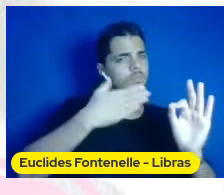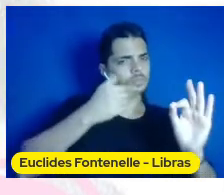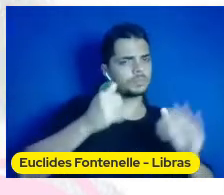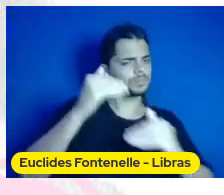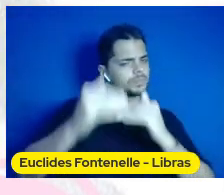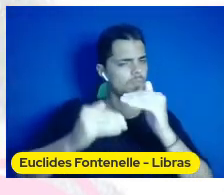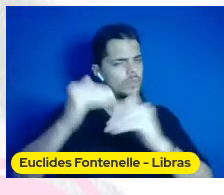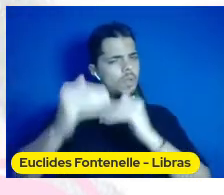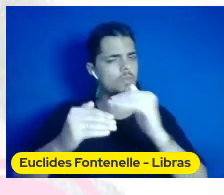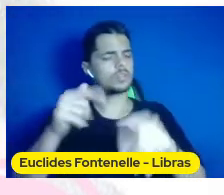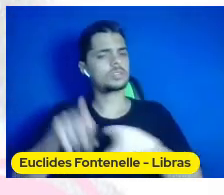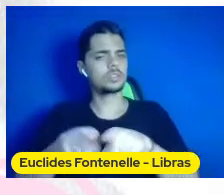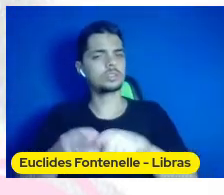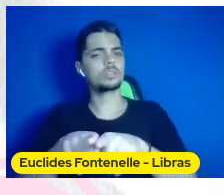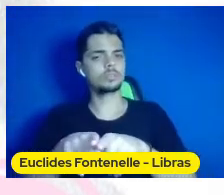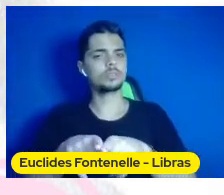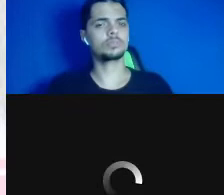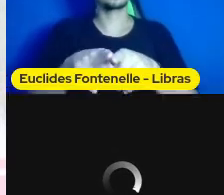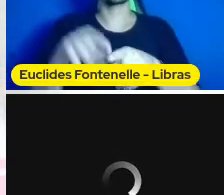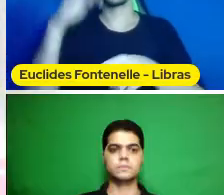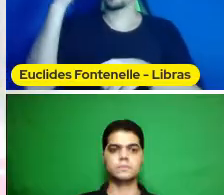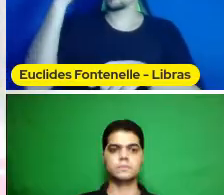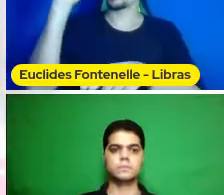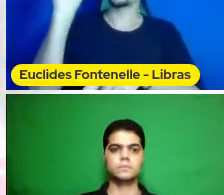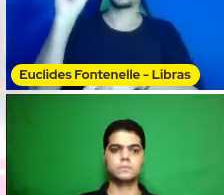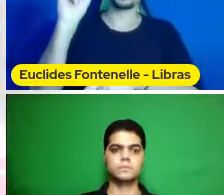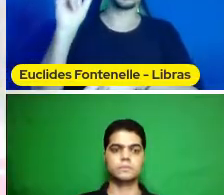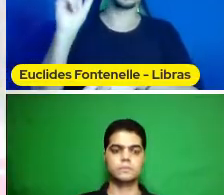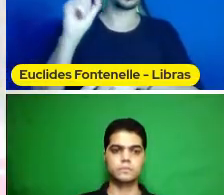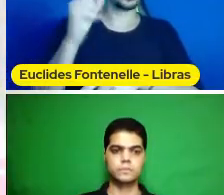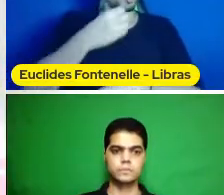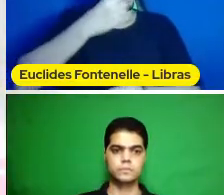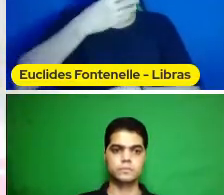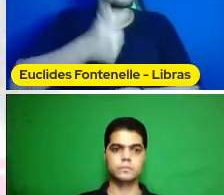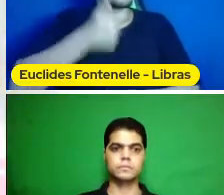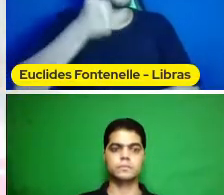acho essencial, muito bom mesmo você conseguir